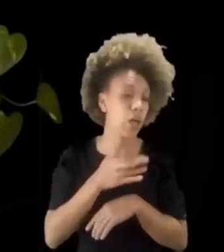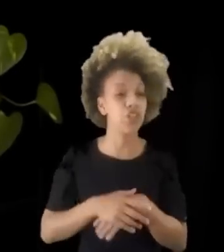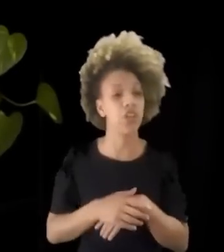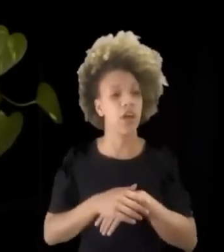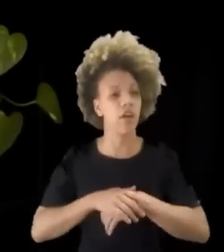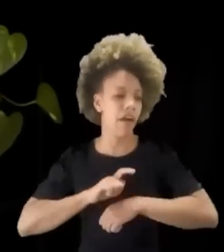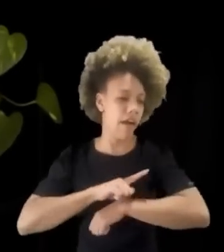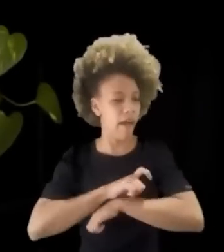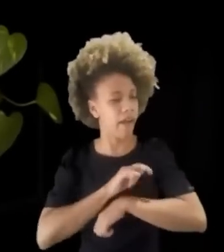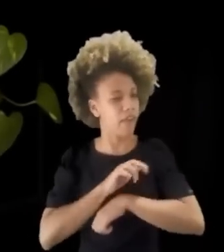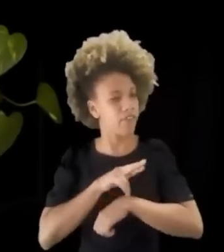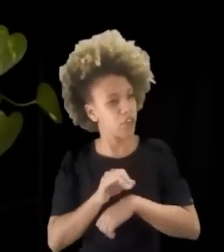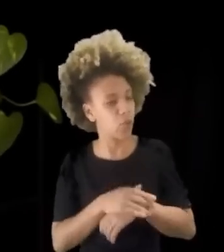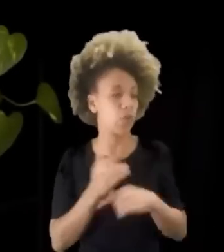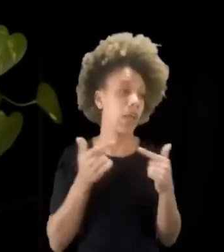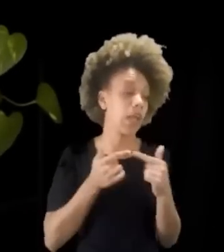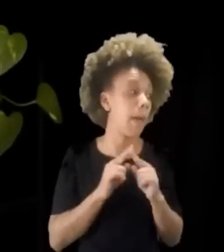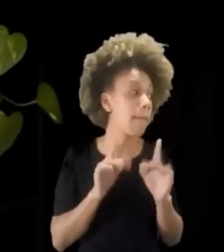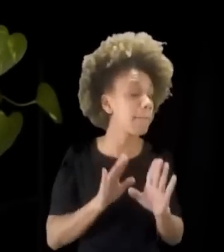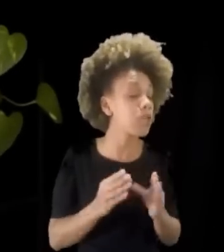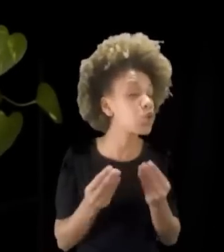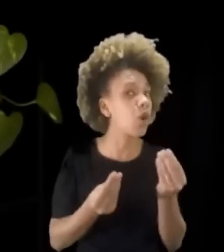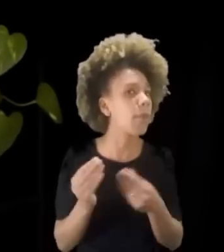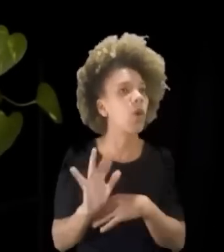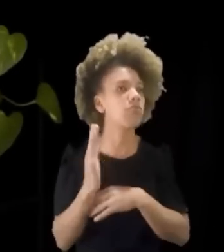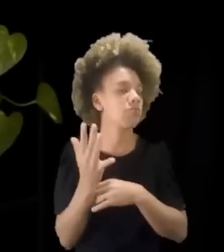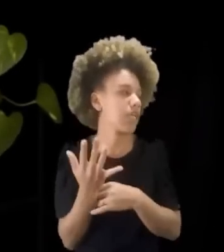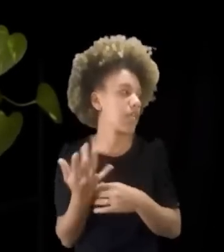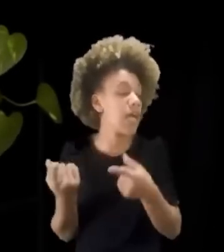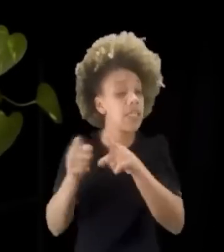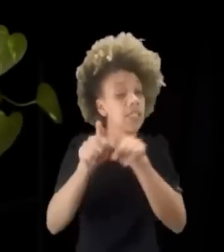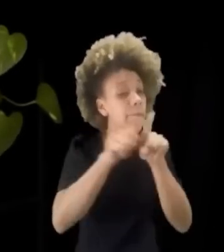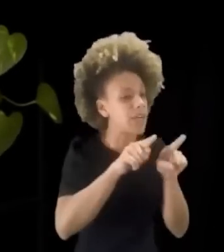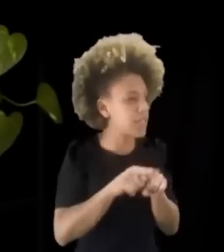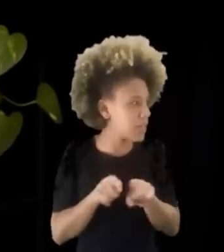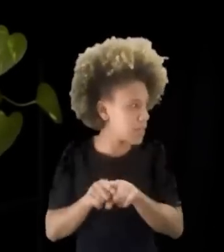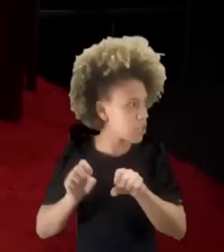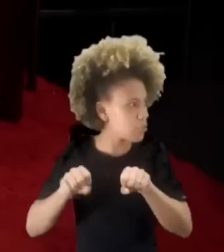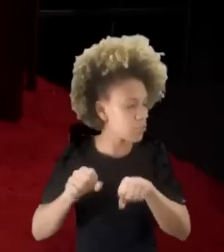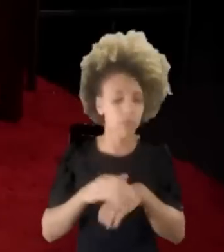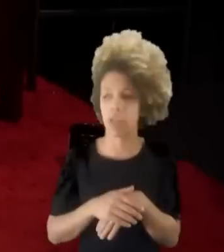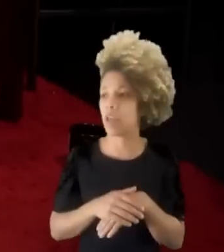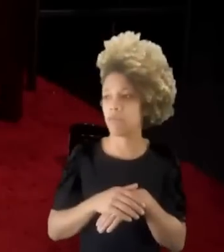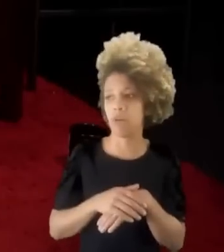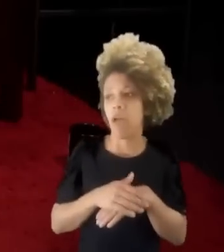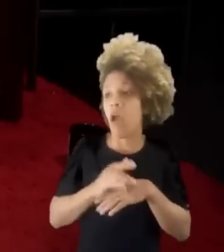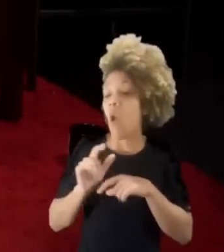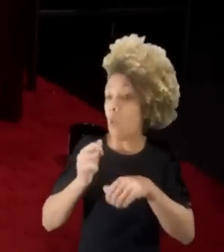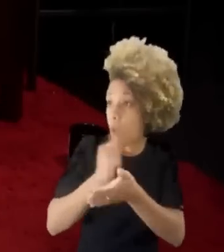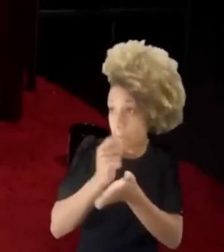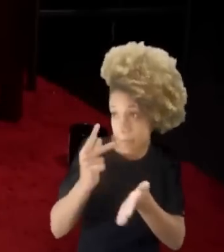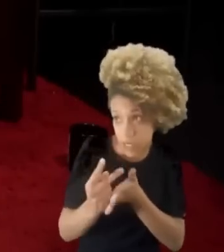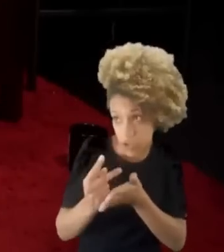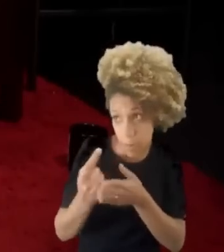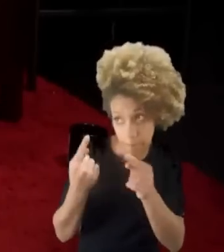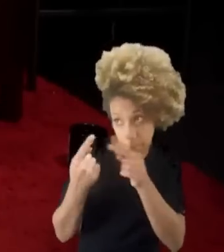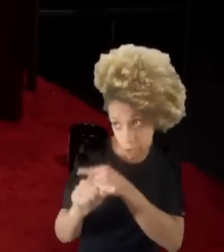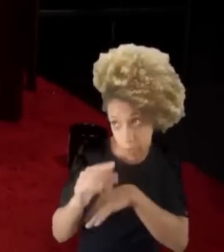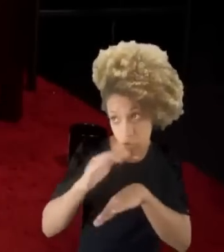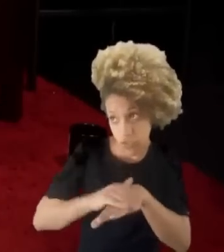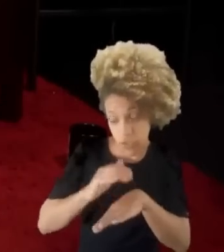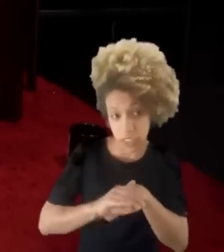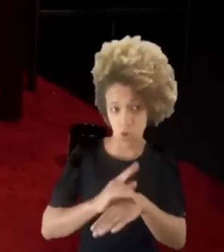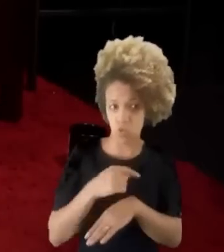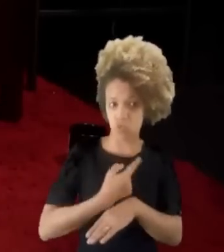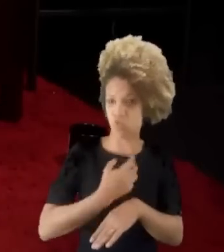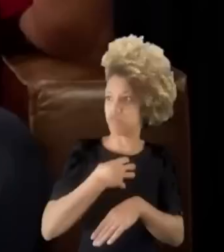vi um gafanhoto gente para e tal como é que funciona isso como é que essa lealdade de vocês é uma coisa assim o saco o aplicativo aprendeu a fazer um jeito